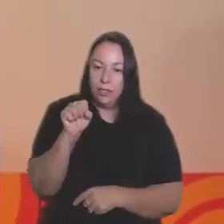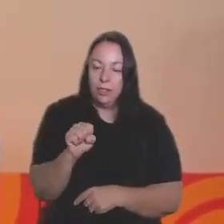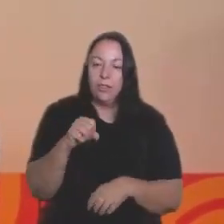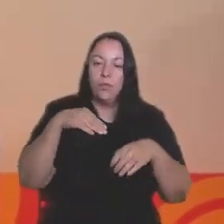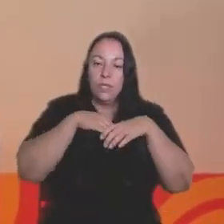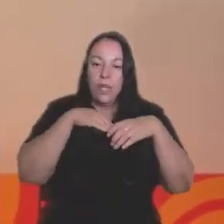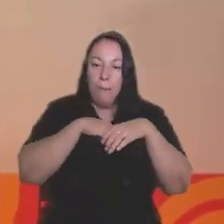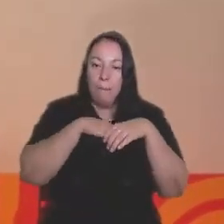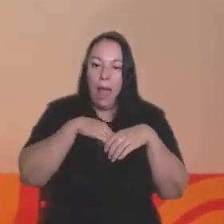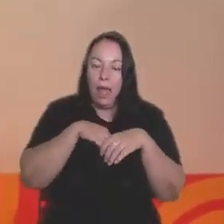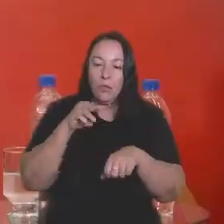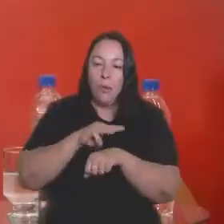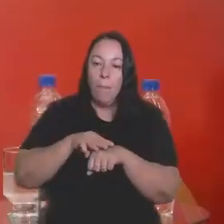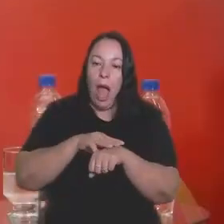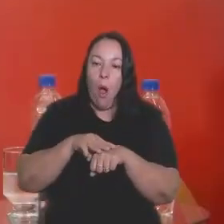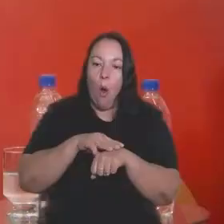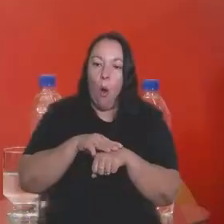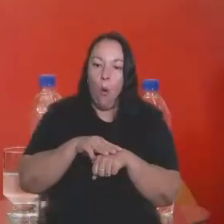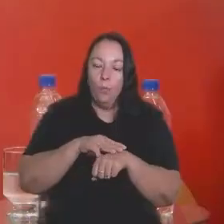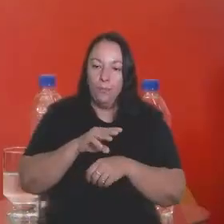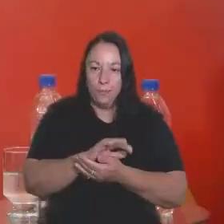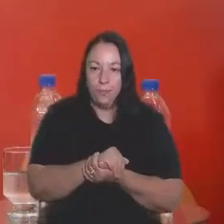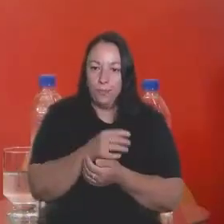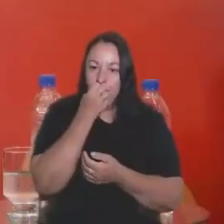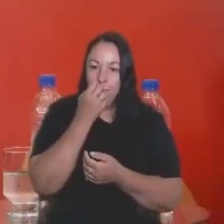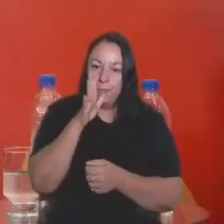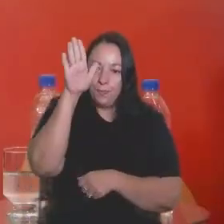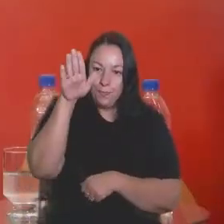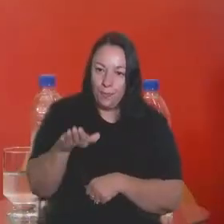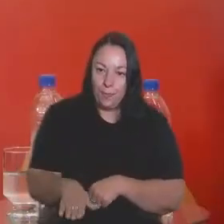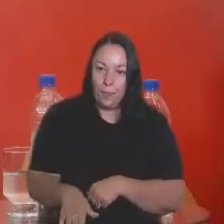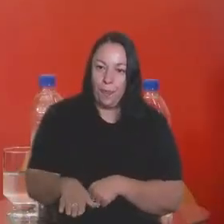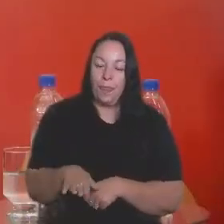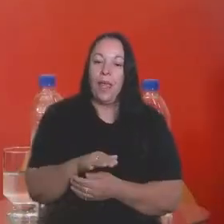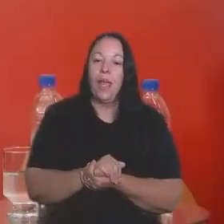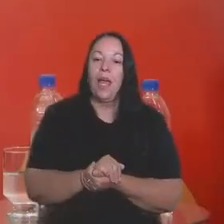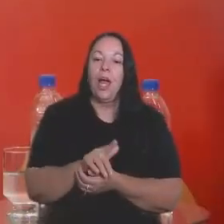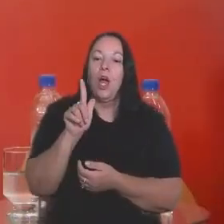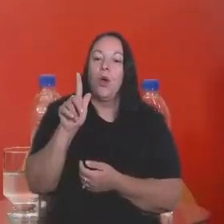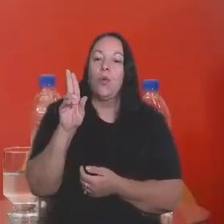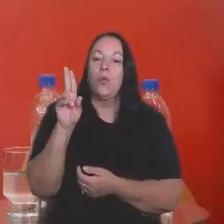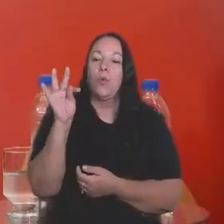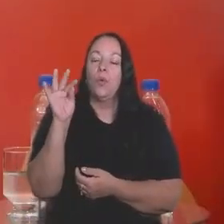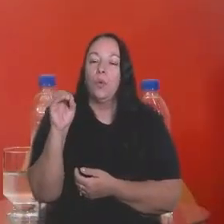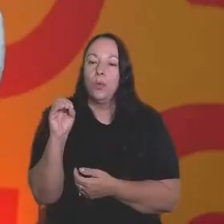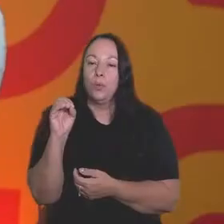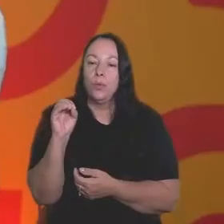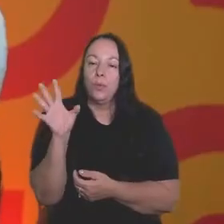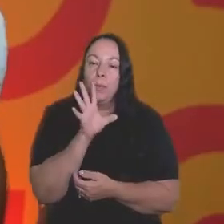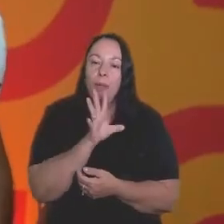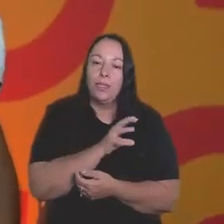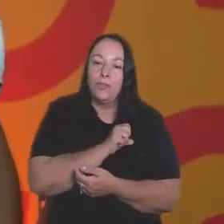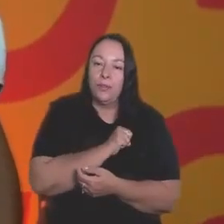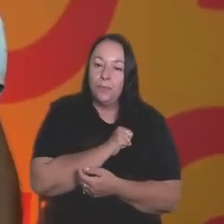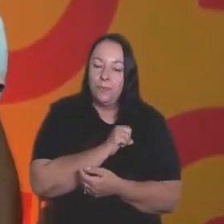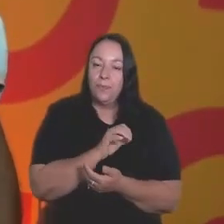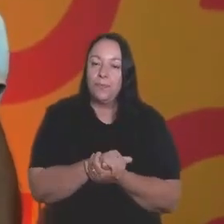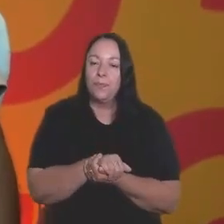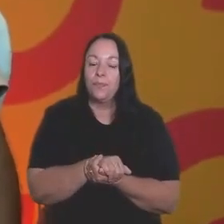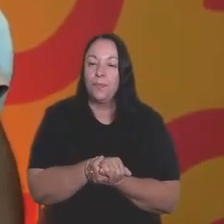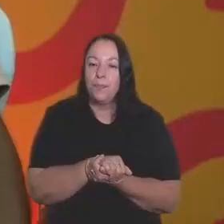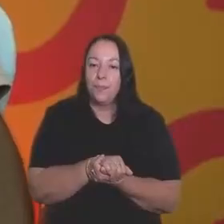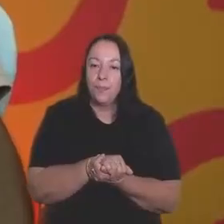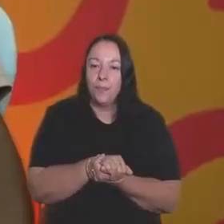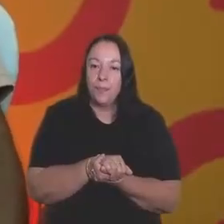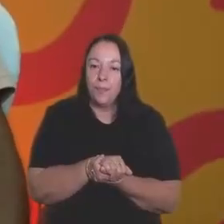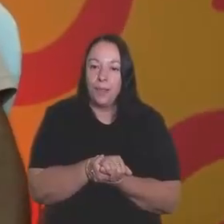de botões de mangas compridas verde claro e calça jeans. Usa óculos retangulares de aro bege e leva no pescoço o crachá dos participantes do